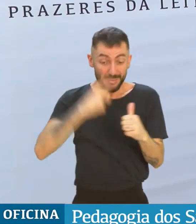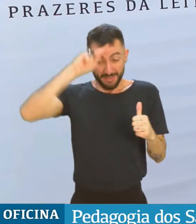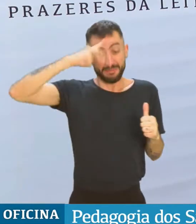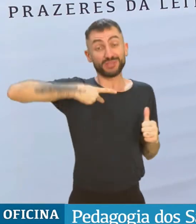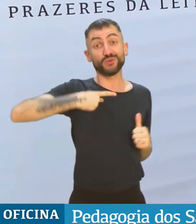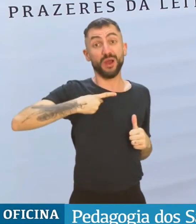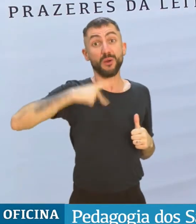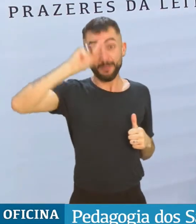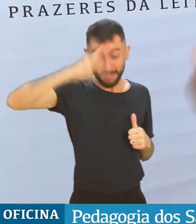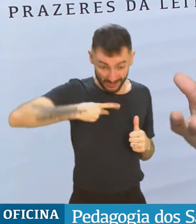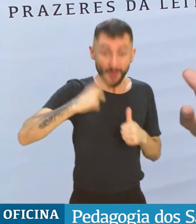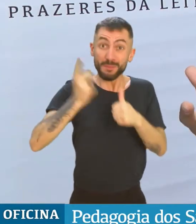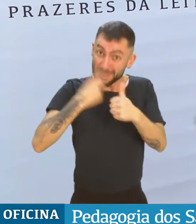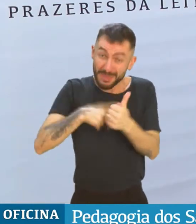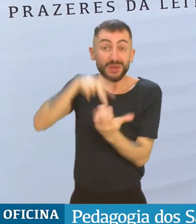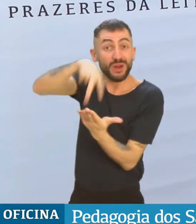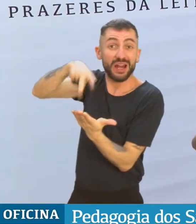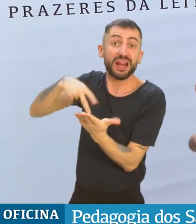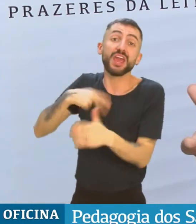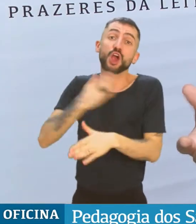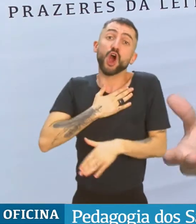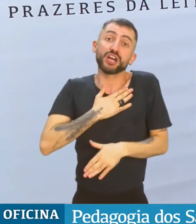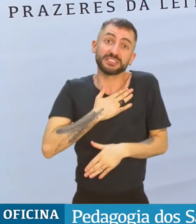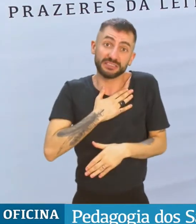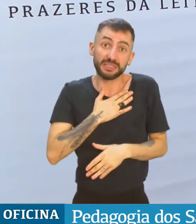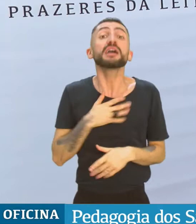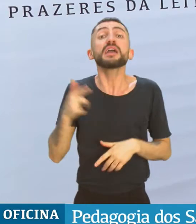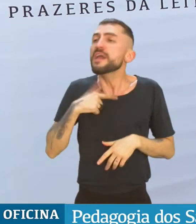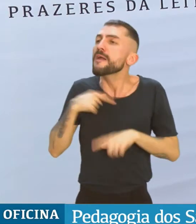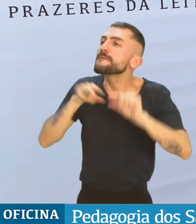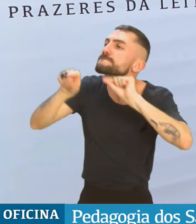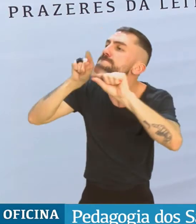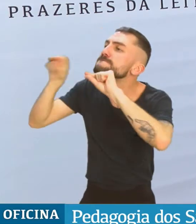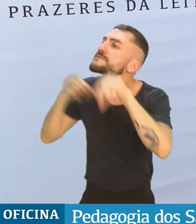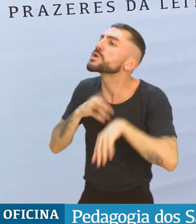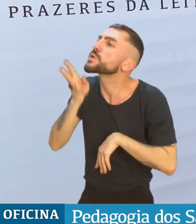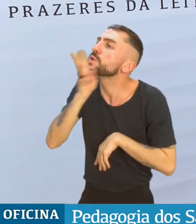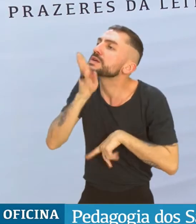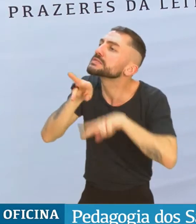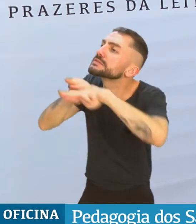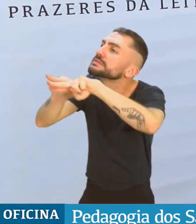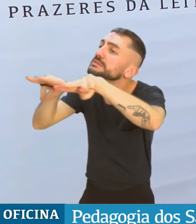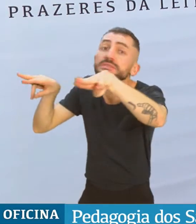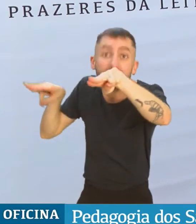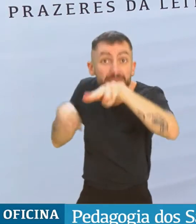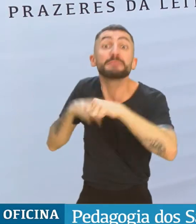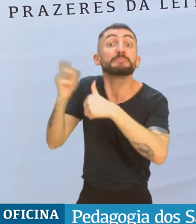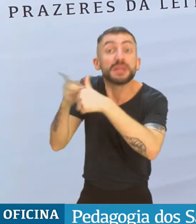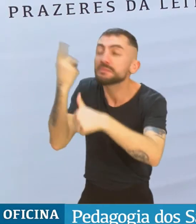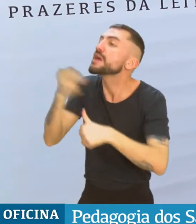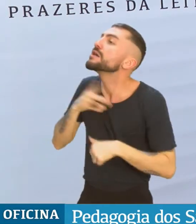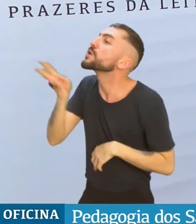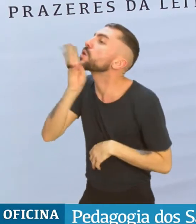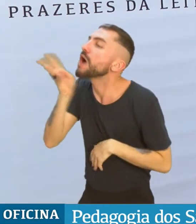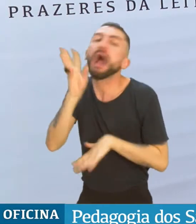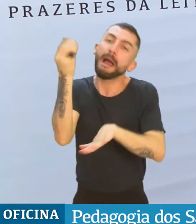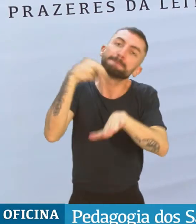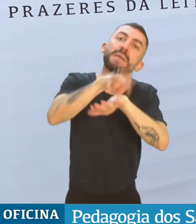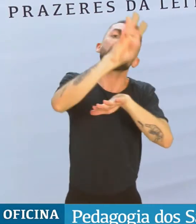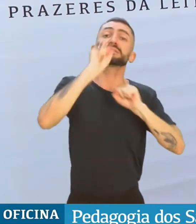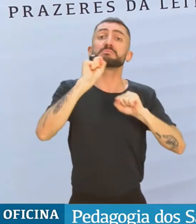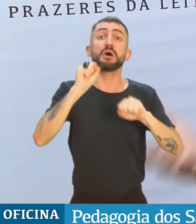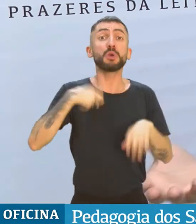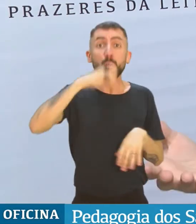vai conseguir passar a importância de você ter referências se você não tem essas referências. E você não